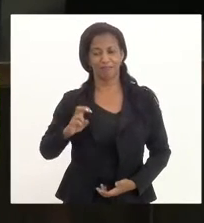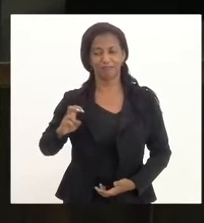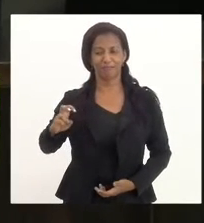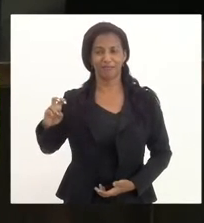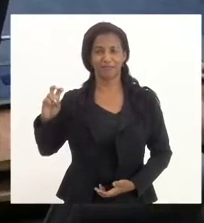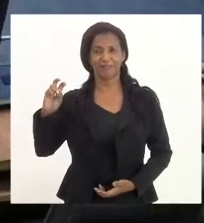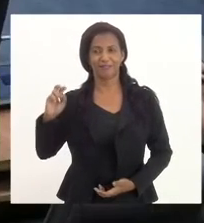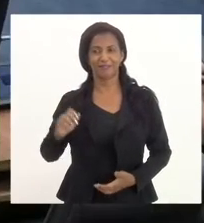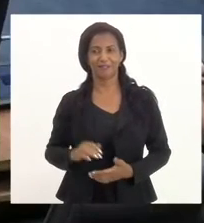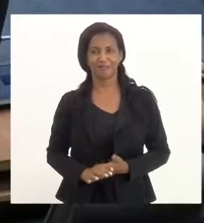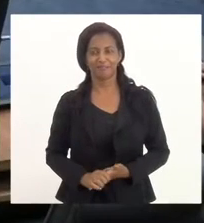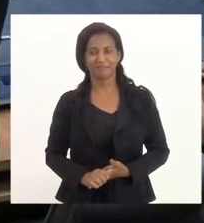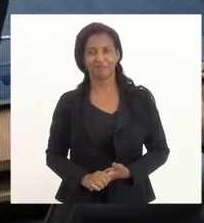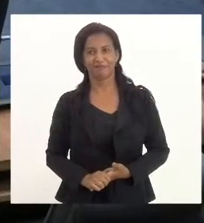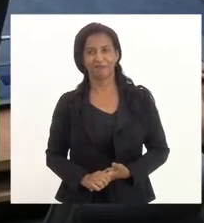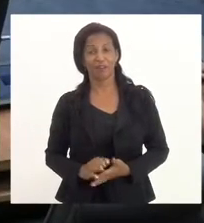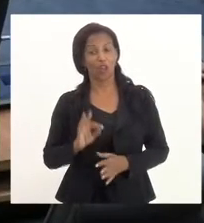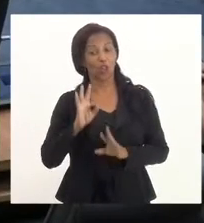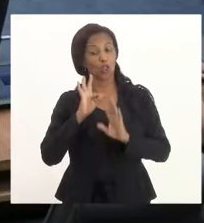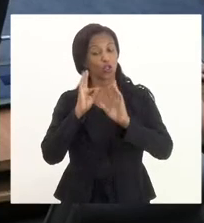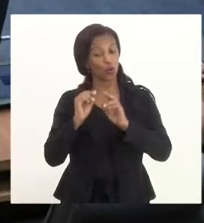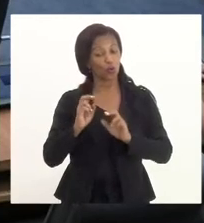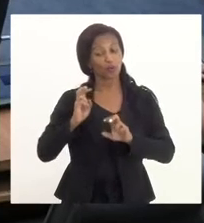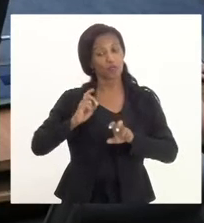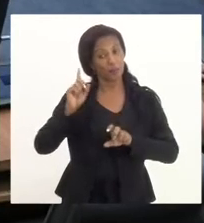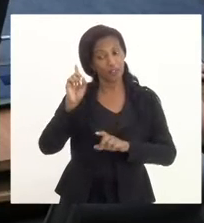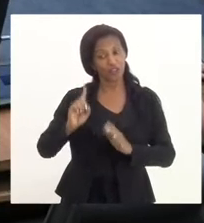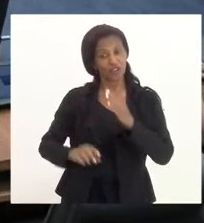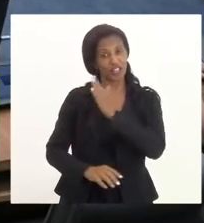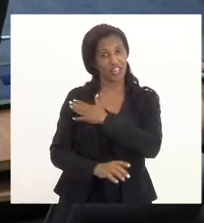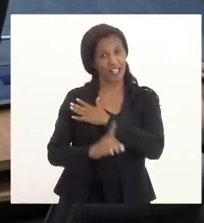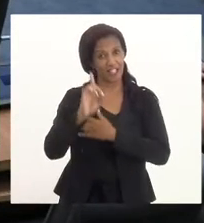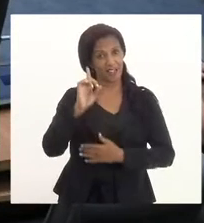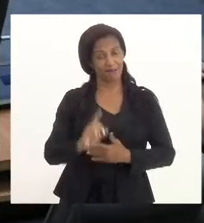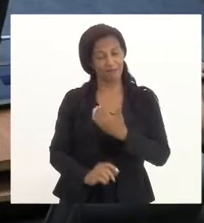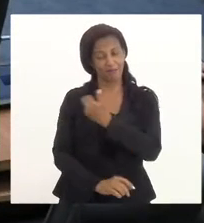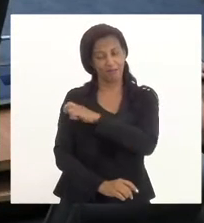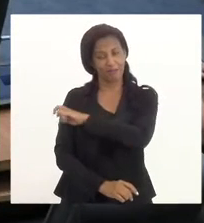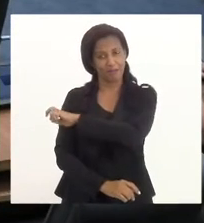e não churrasco todos a direita é